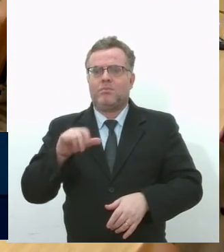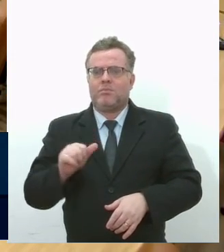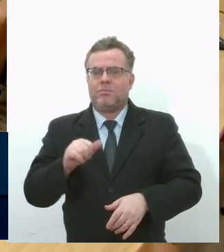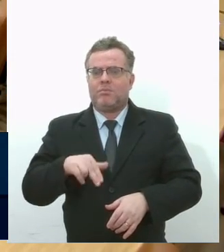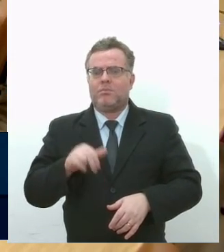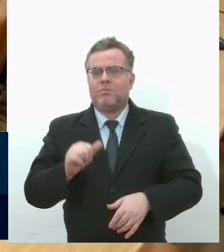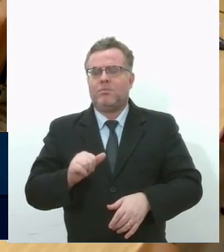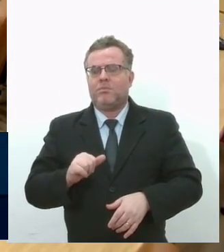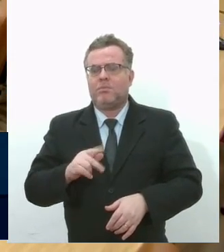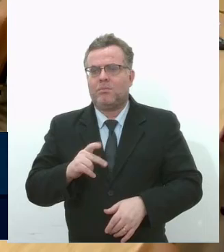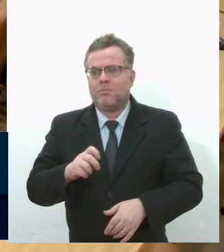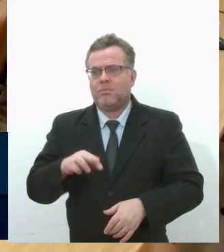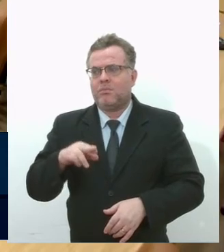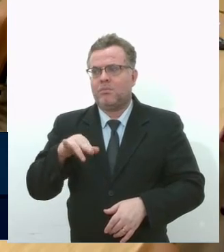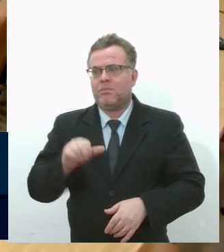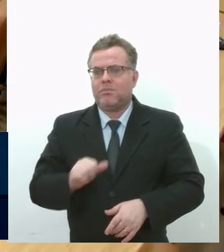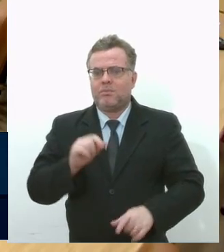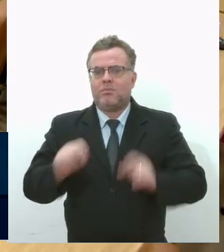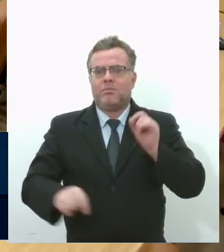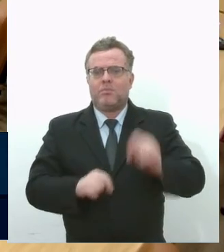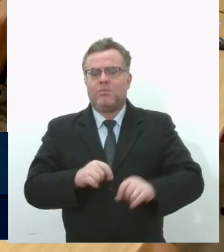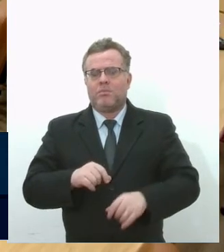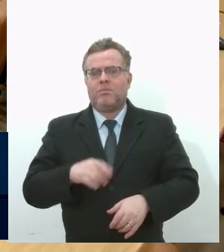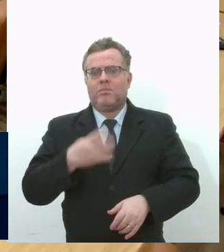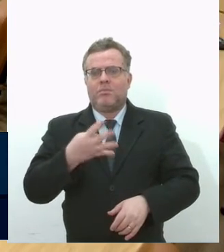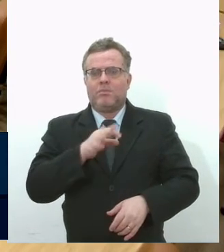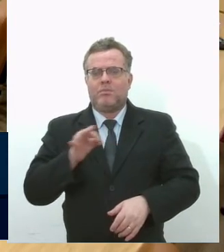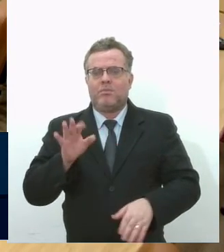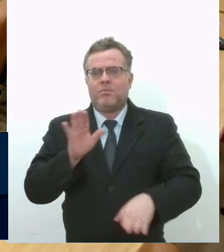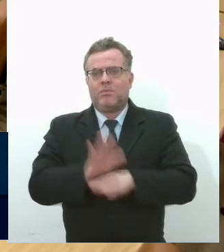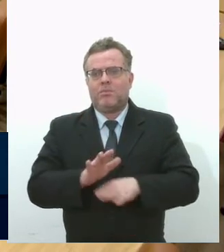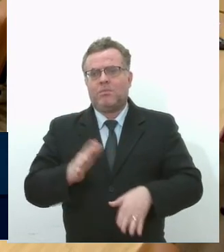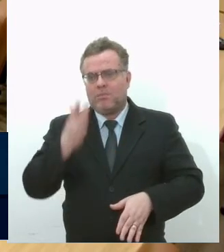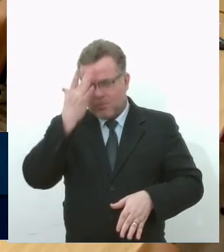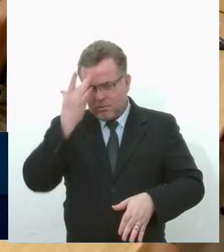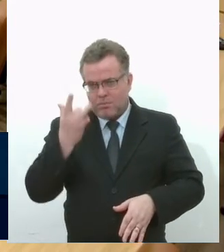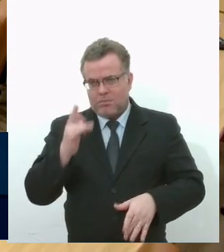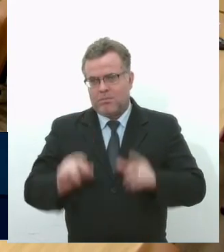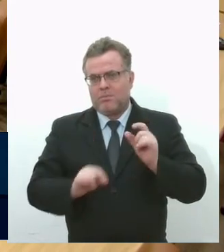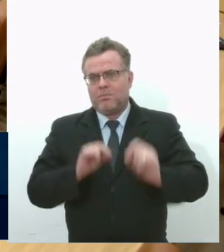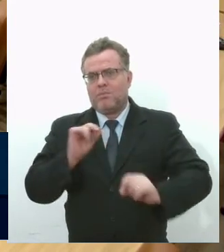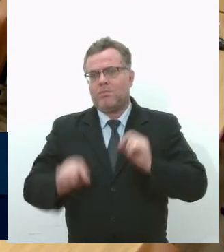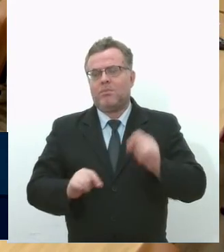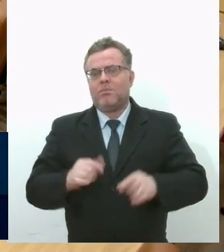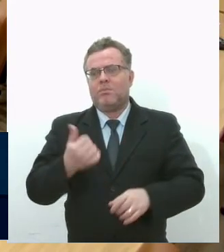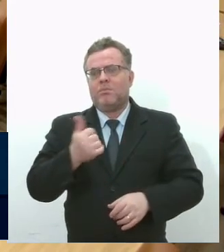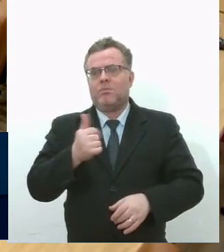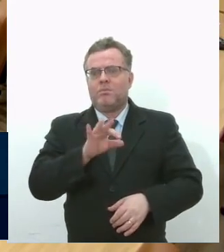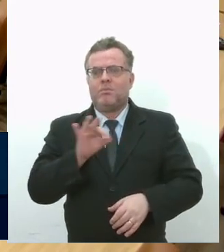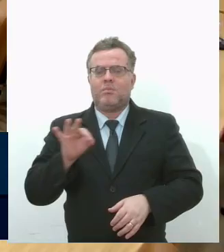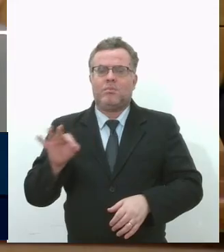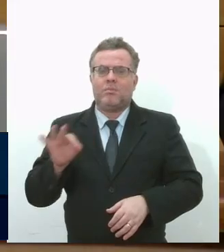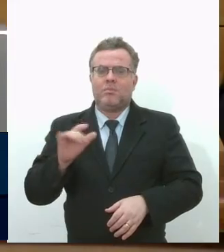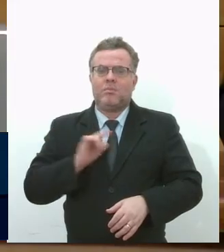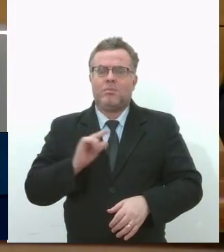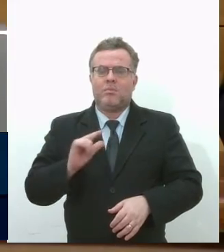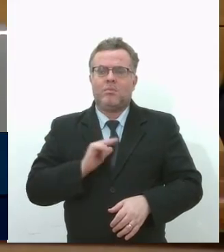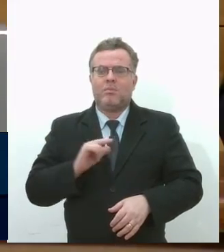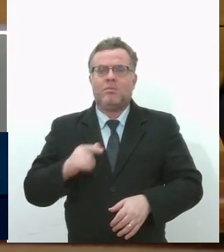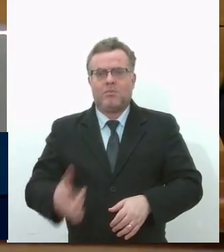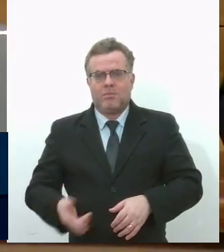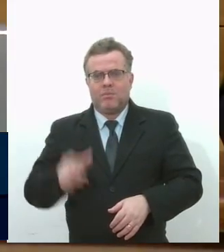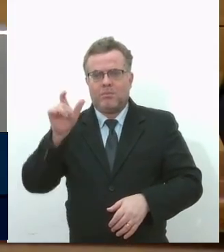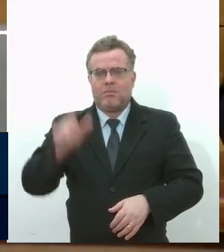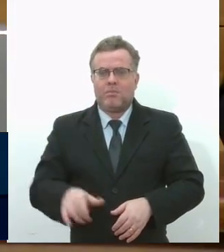Pereira. São às 16 horas. E amanhã, às 11 horas, autoria do deputado Zezinho